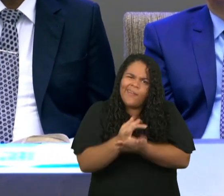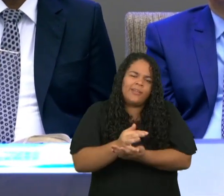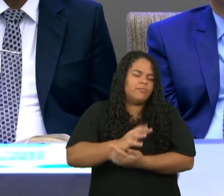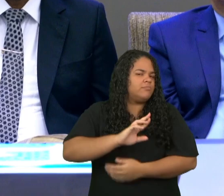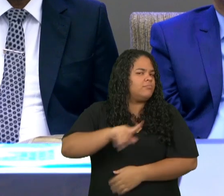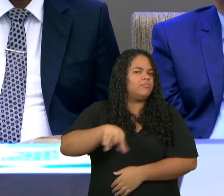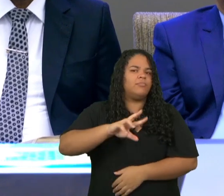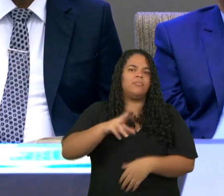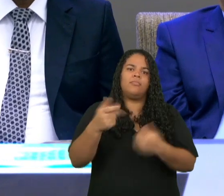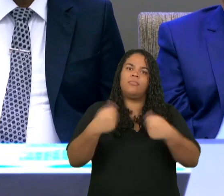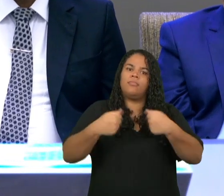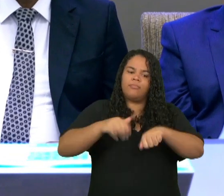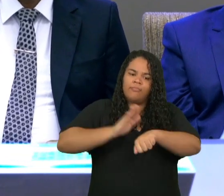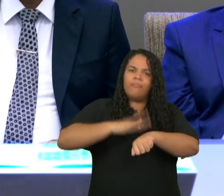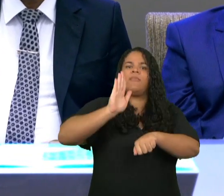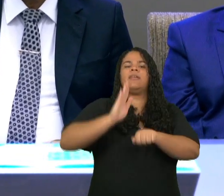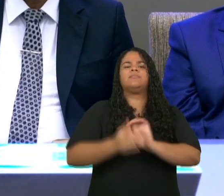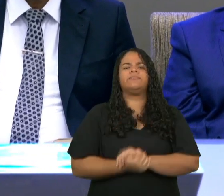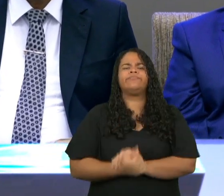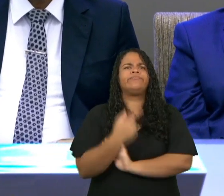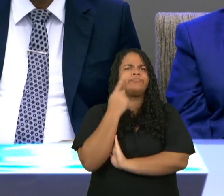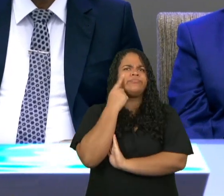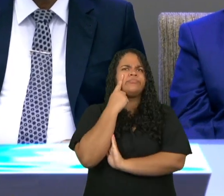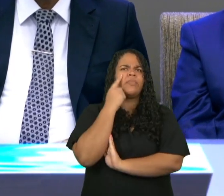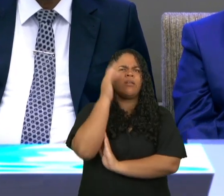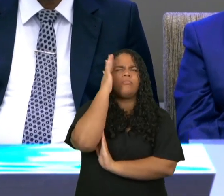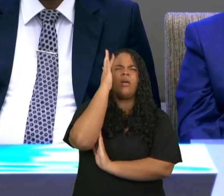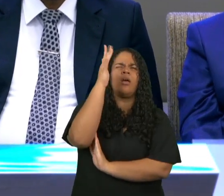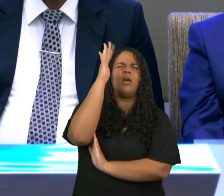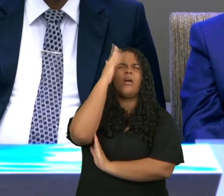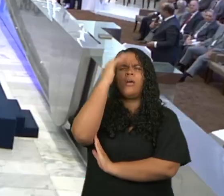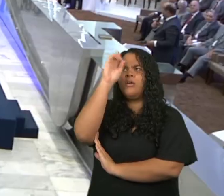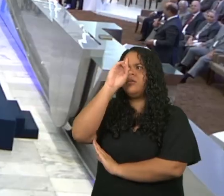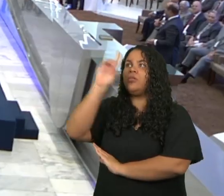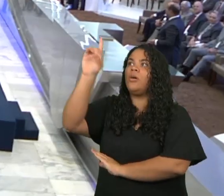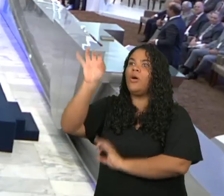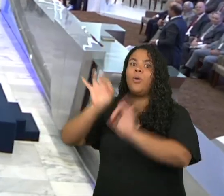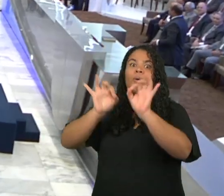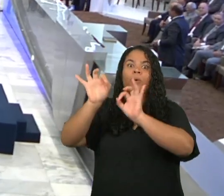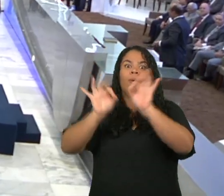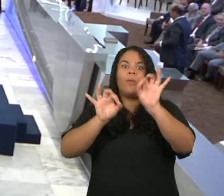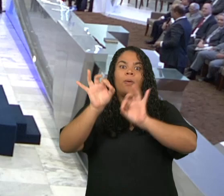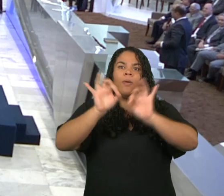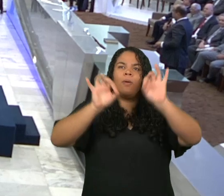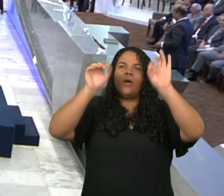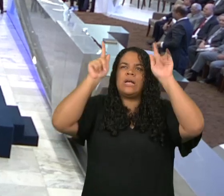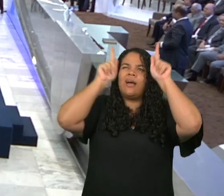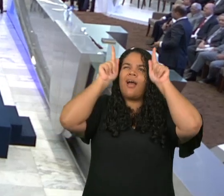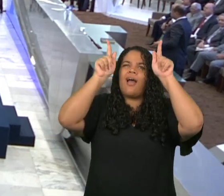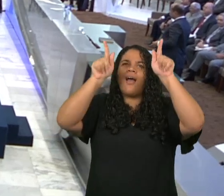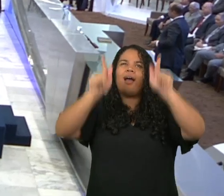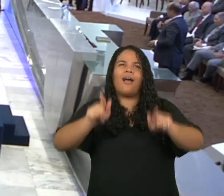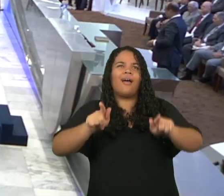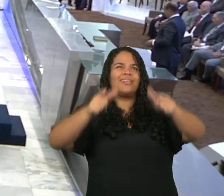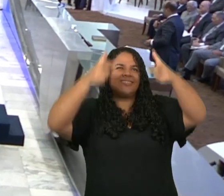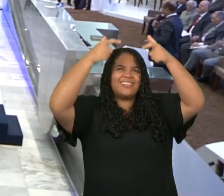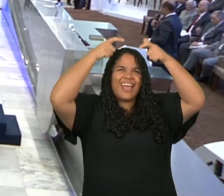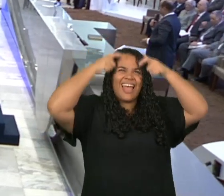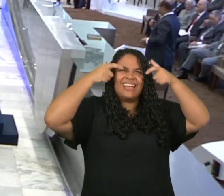céus, que a recompensa dos céus, só vai ser dado a quem ama?